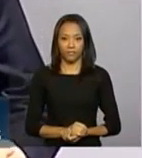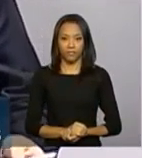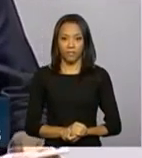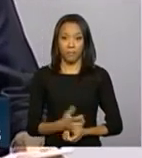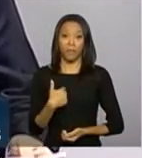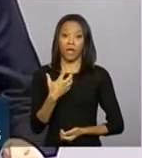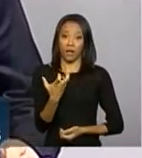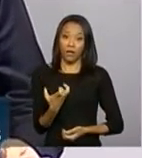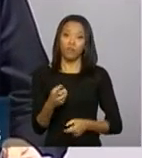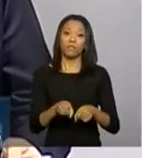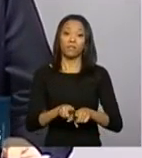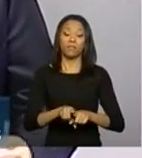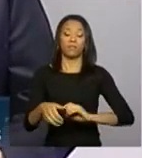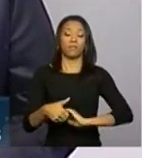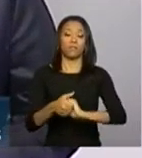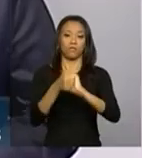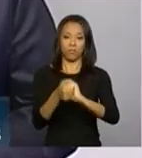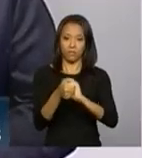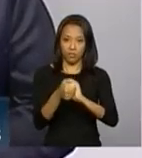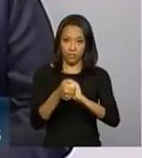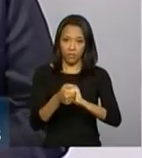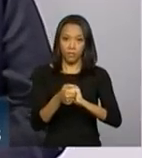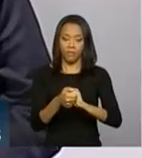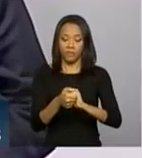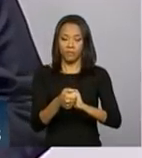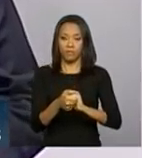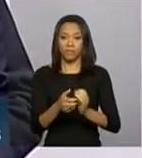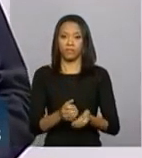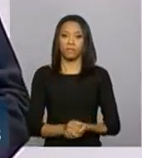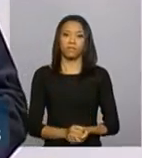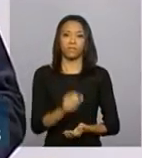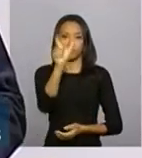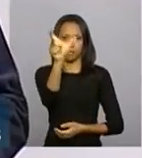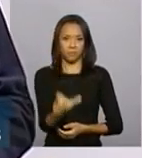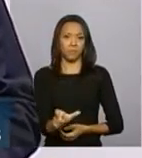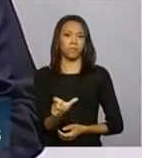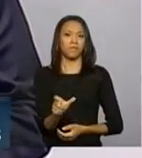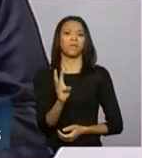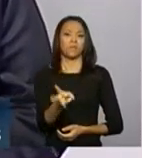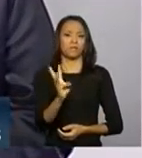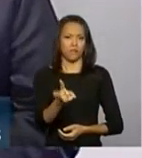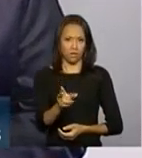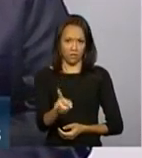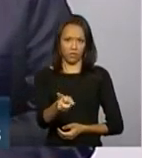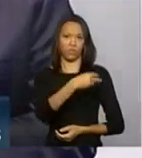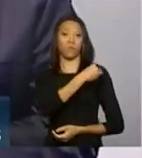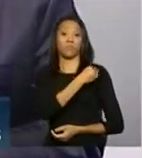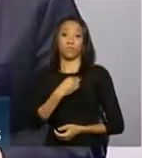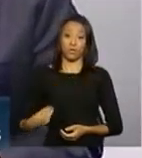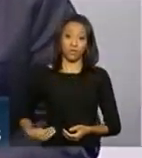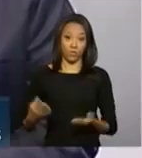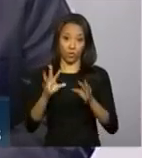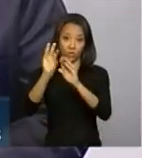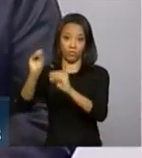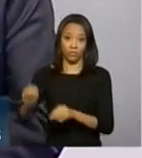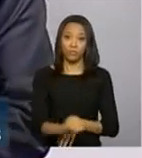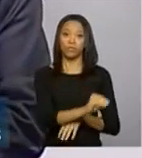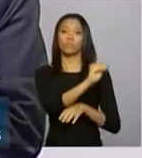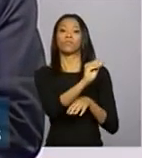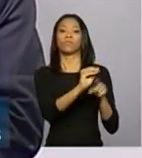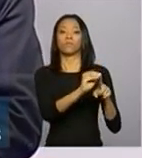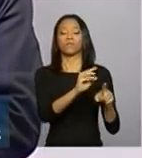Quero cumprimentar nosso sempre ministro das cidades, hoje ministro da integração,